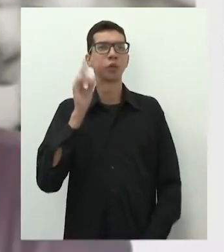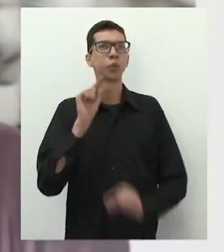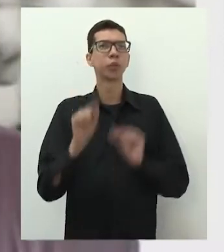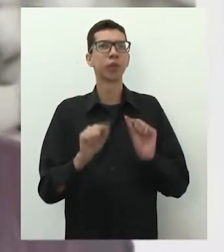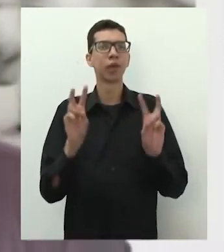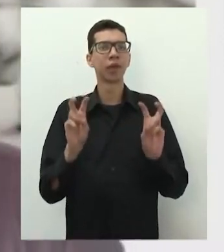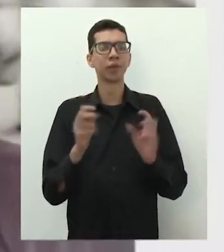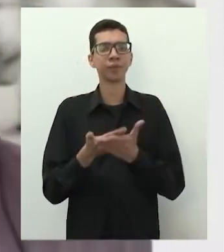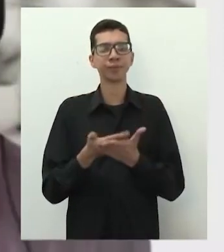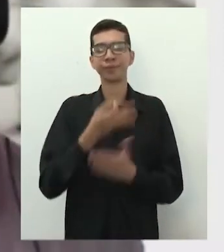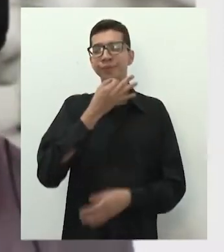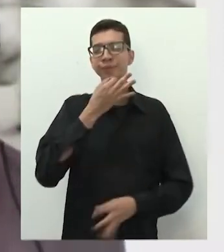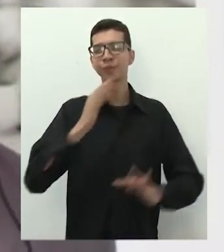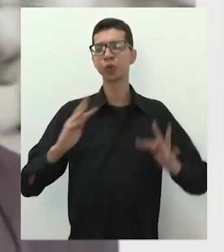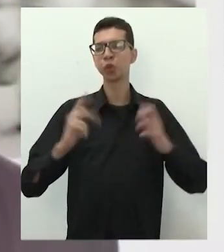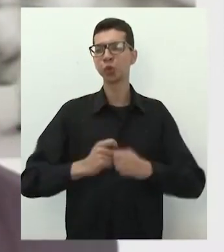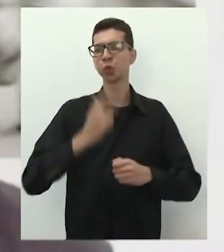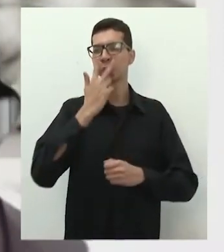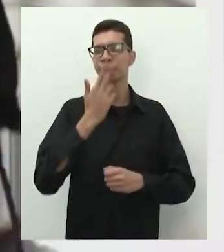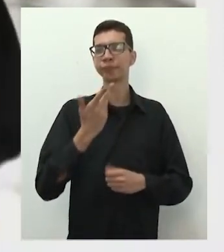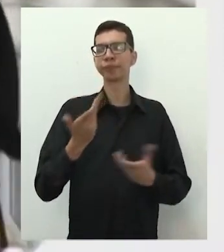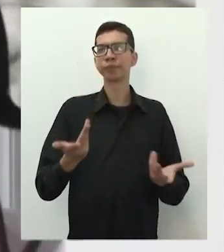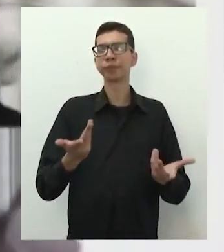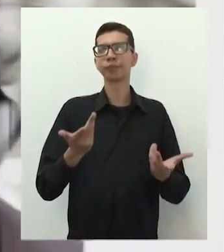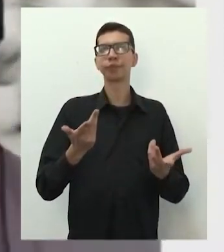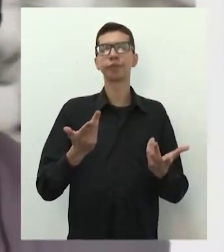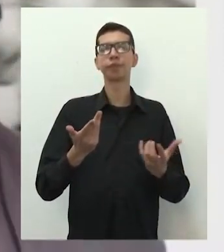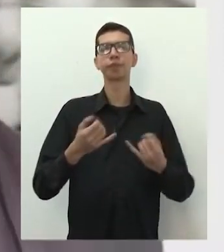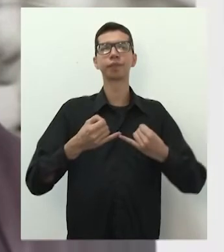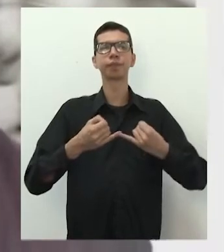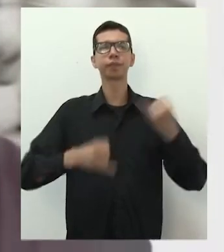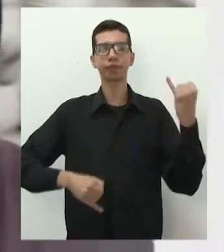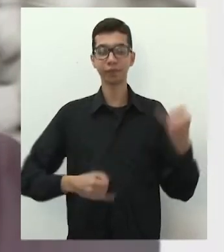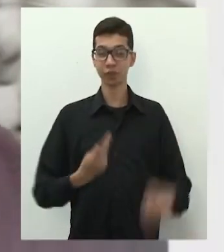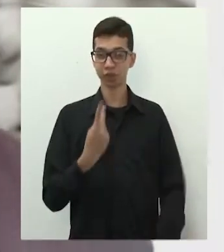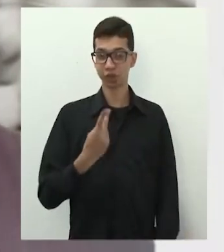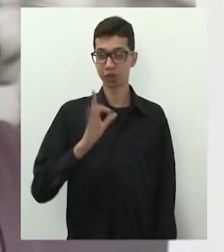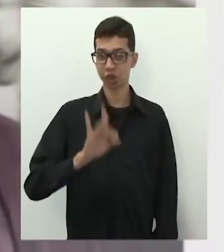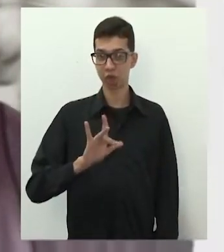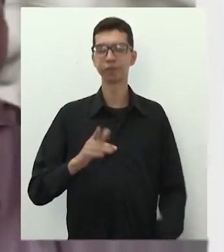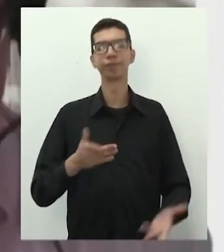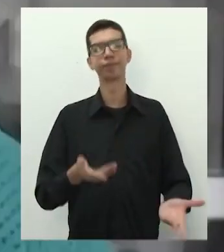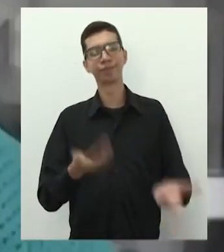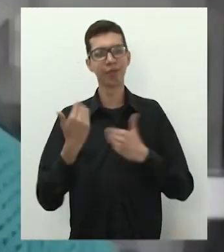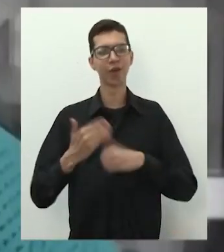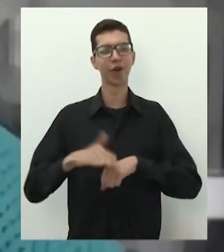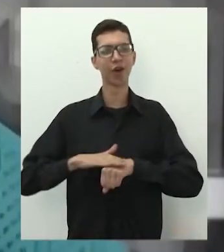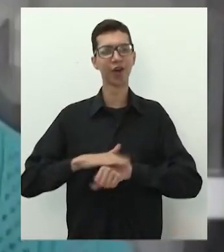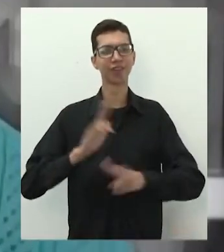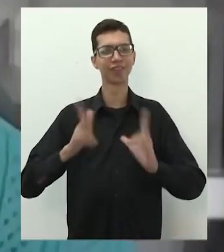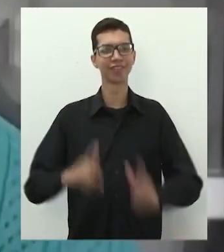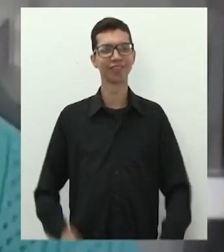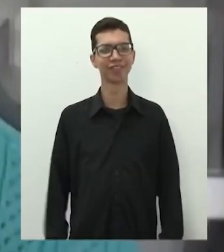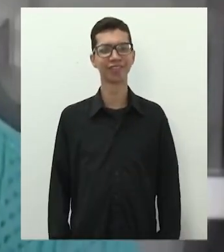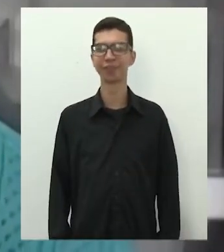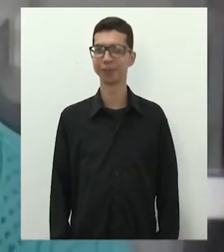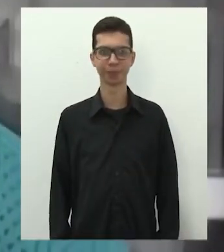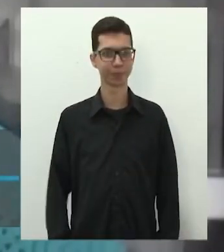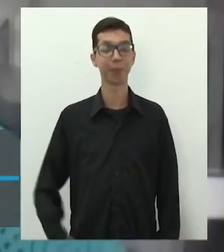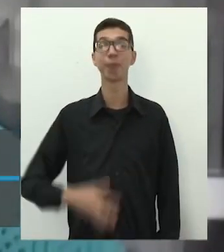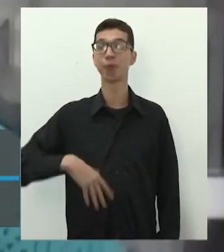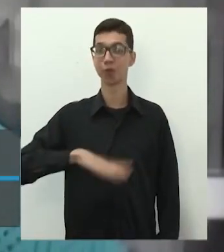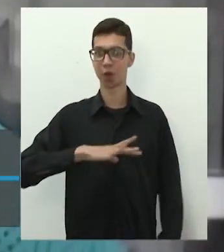ventilar. O assunto dessa semana, inclusive, tem sido bullying, cada dia 3 minutinhos de vídeo aí, se você quiser me acompanhar no Instagram, teve o